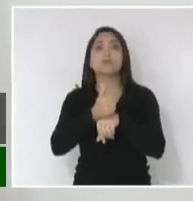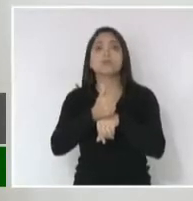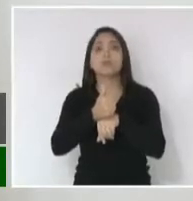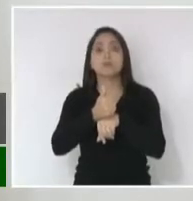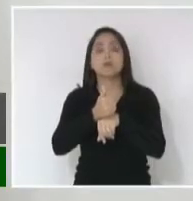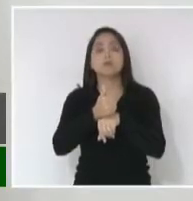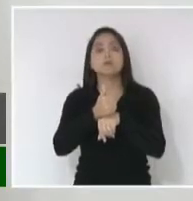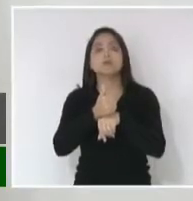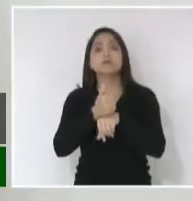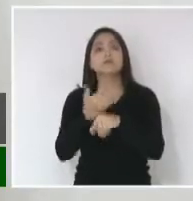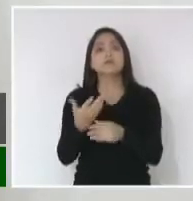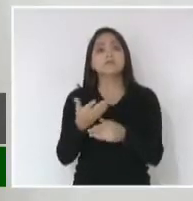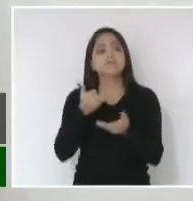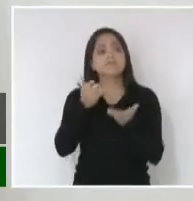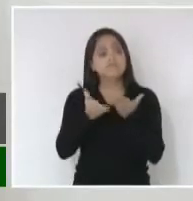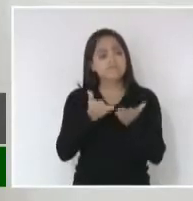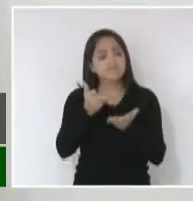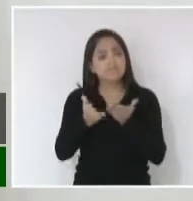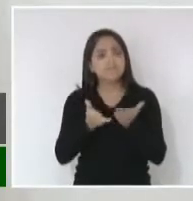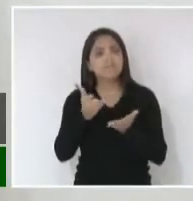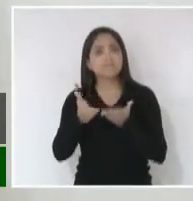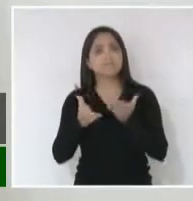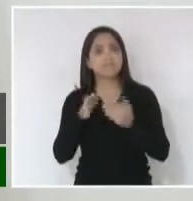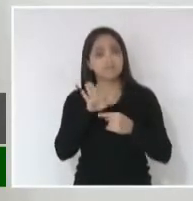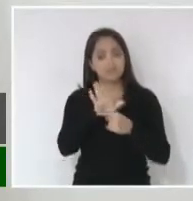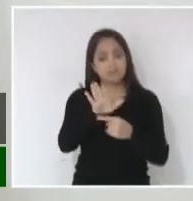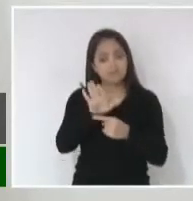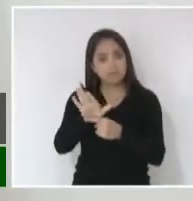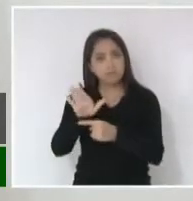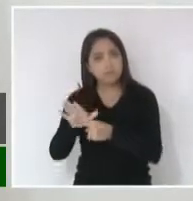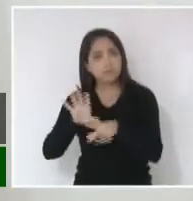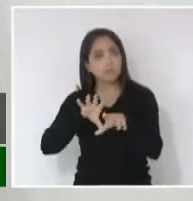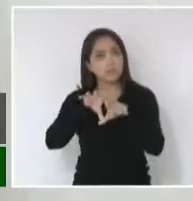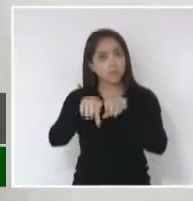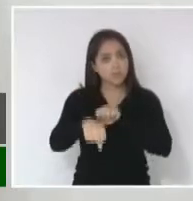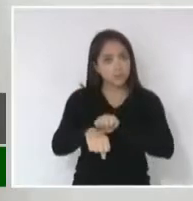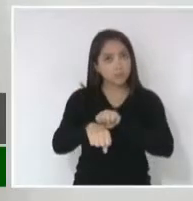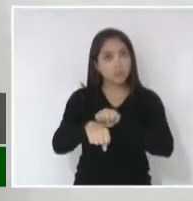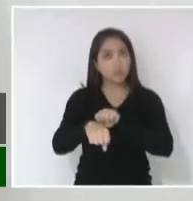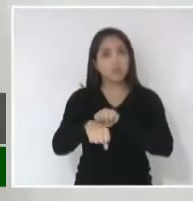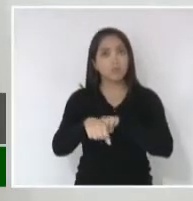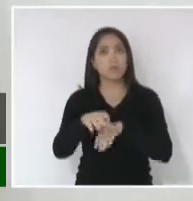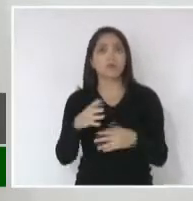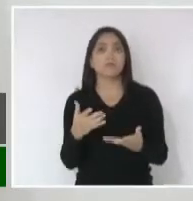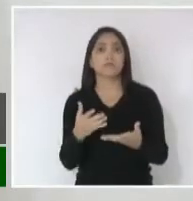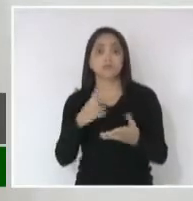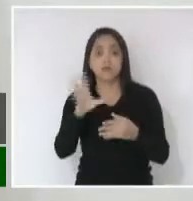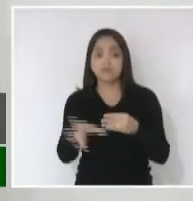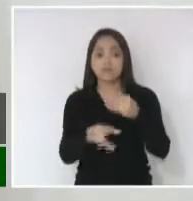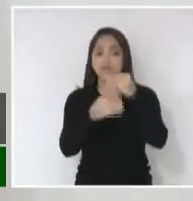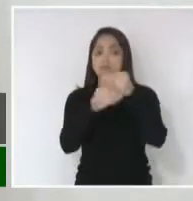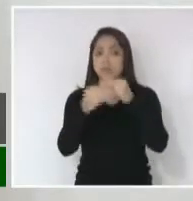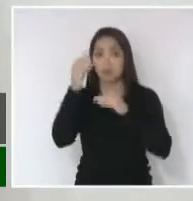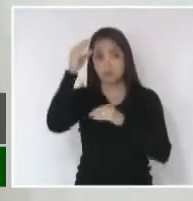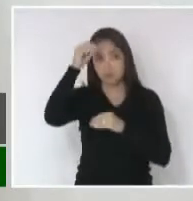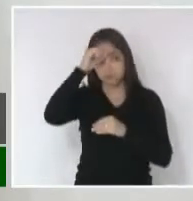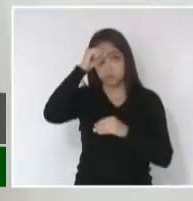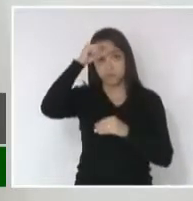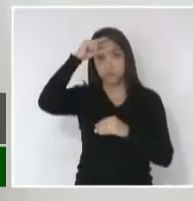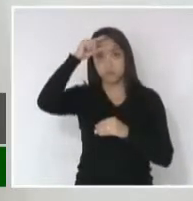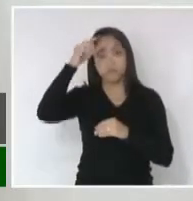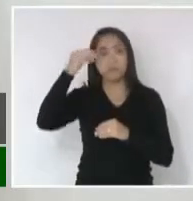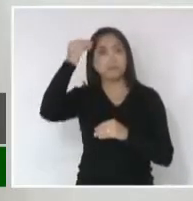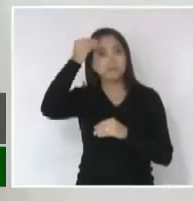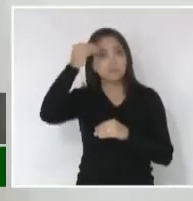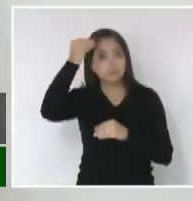pessoas para o mundo do trabalho. Serve para atualizar ou complementar os conhecimentos que o